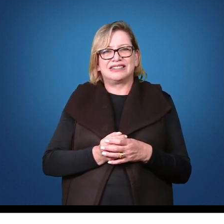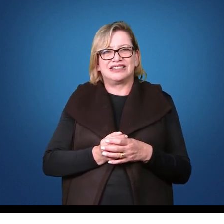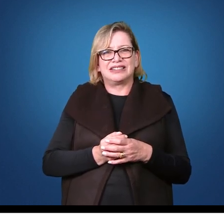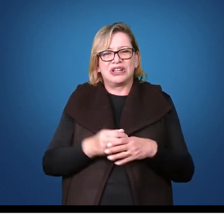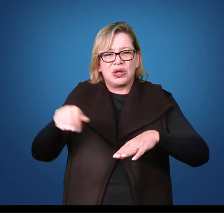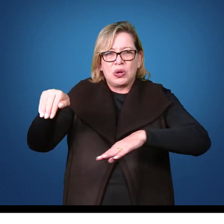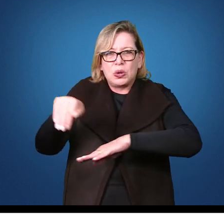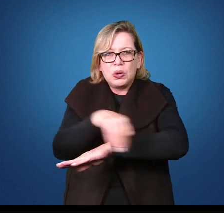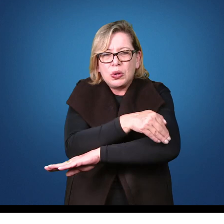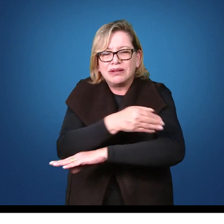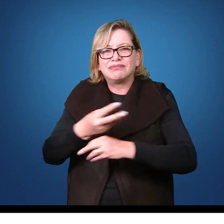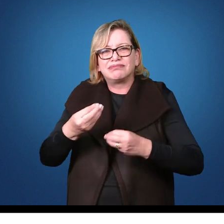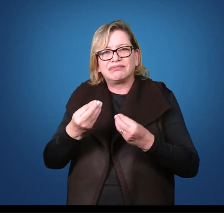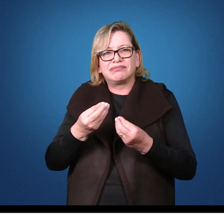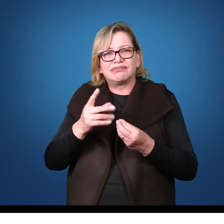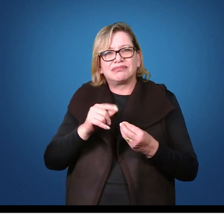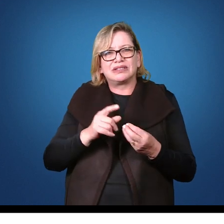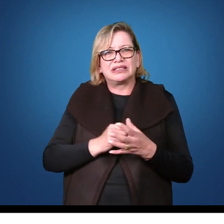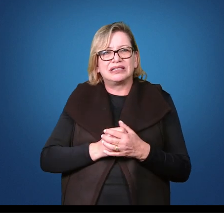Rua!